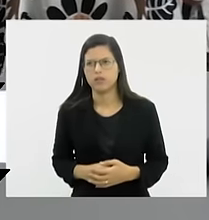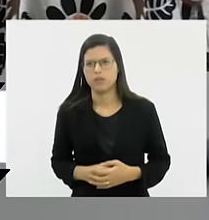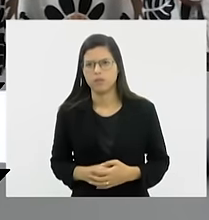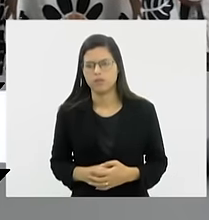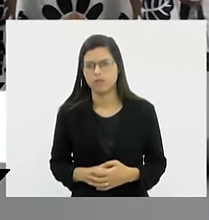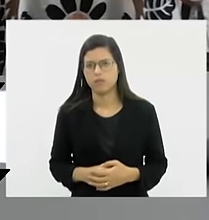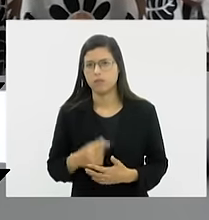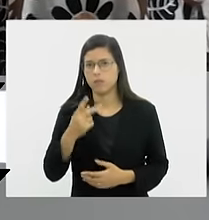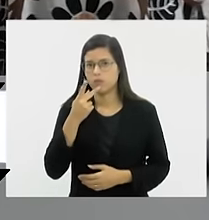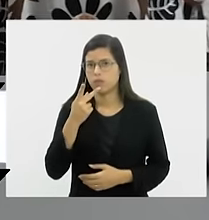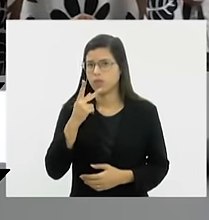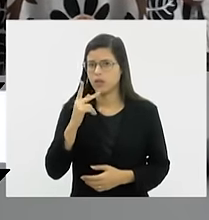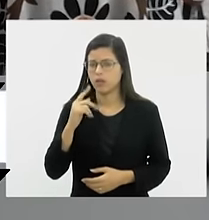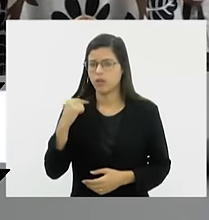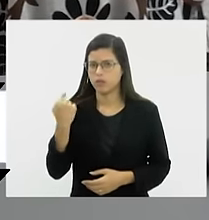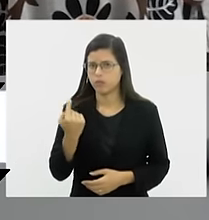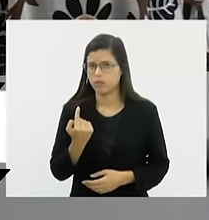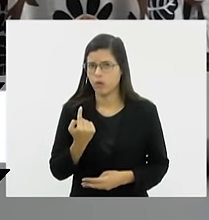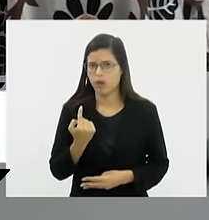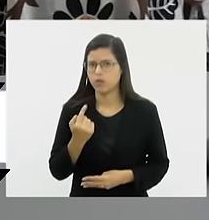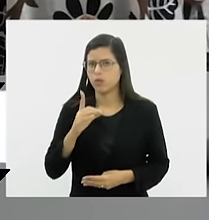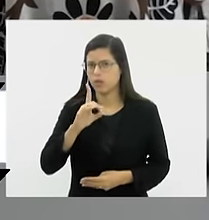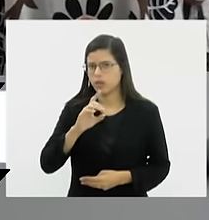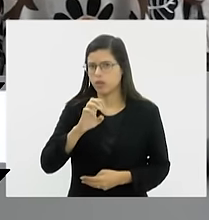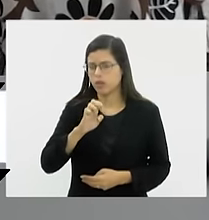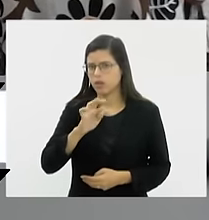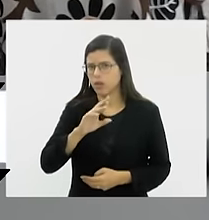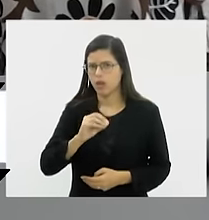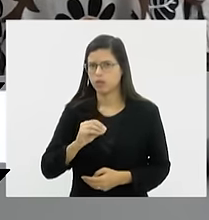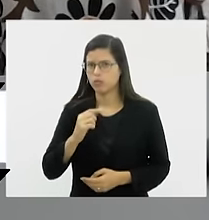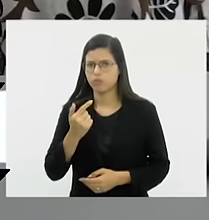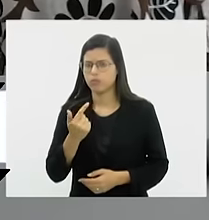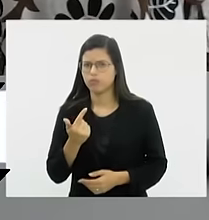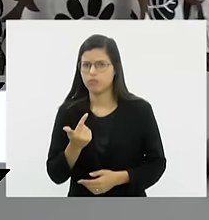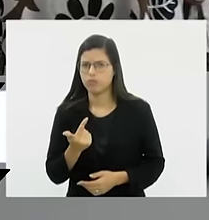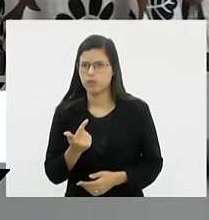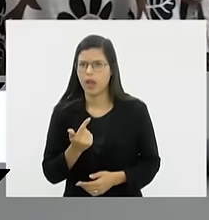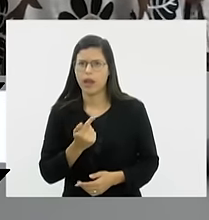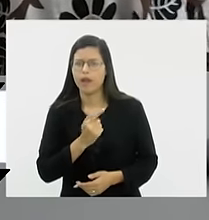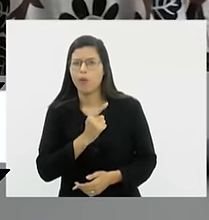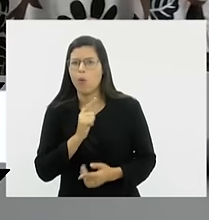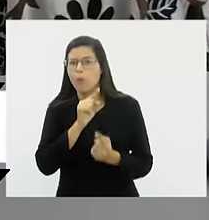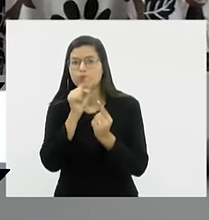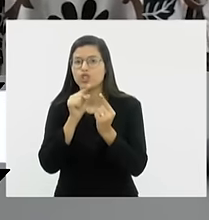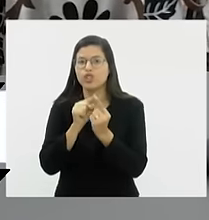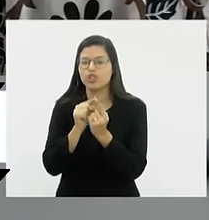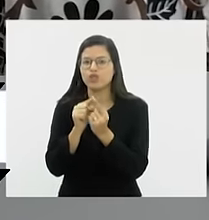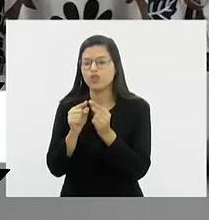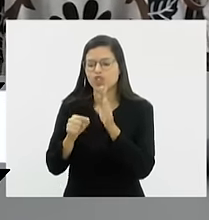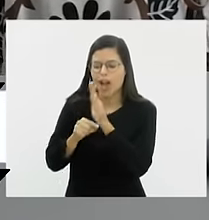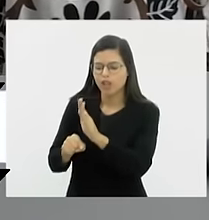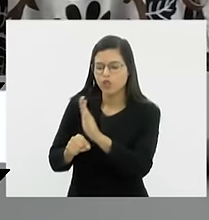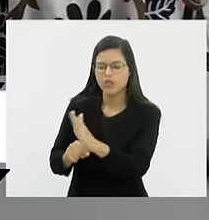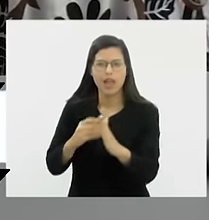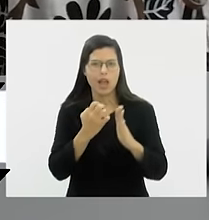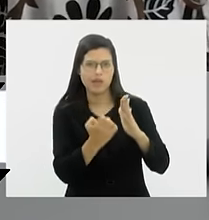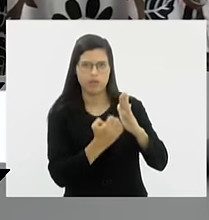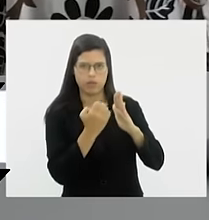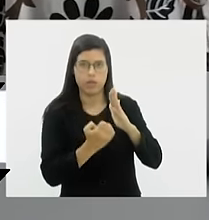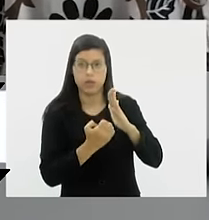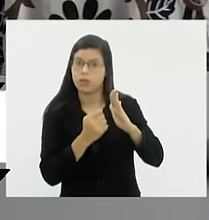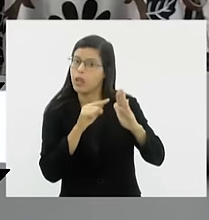como eu falei, o Detro não tem gerência, nem eu, de favorecer nenhuma empresa. É a letra fria da